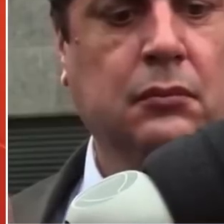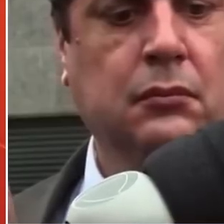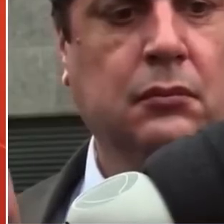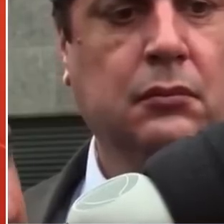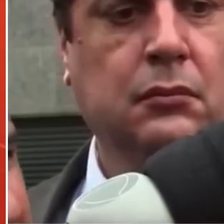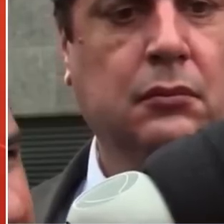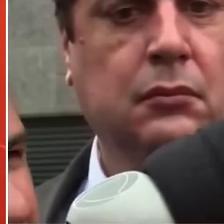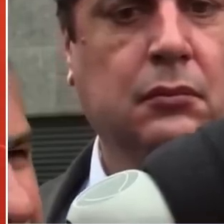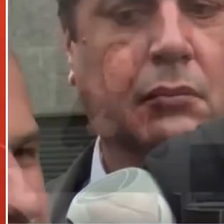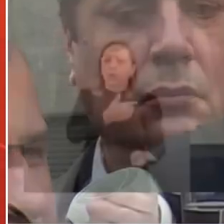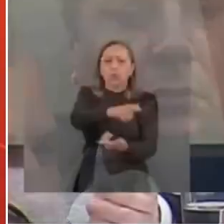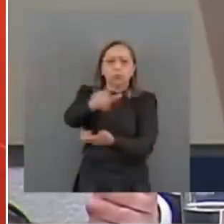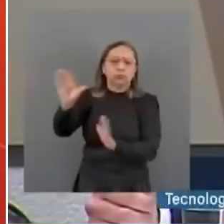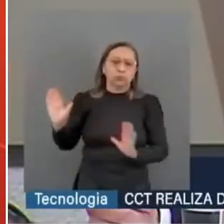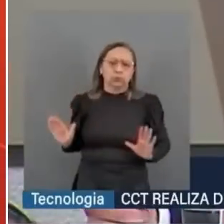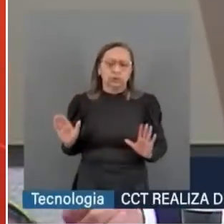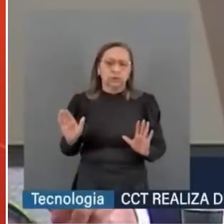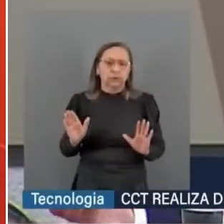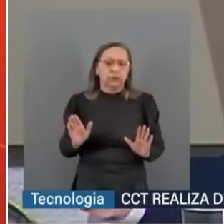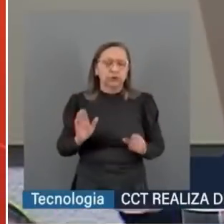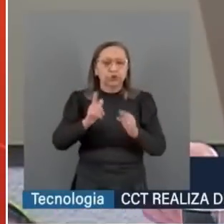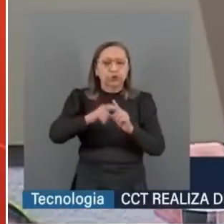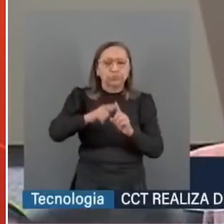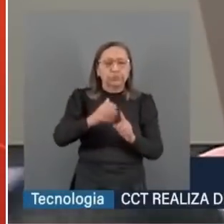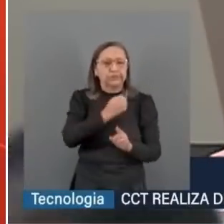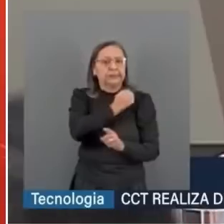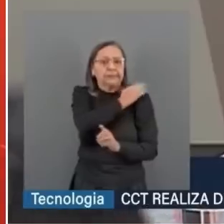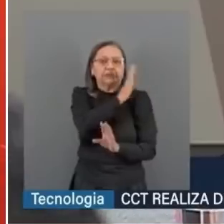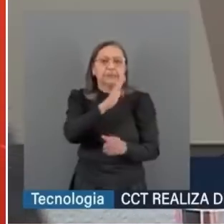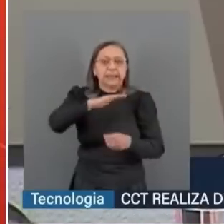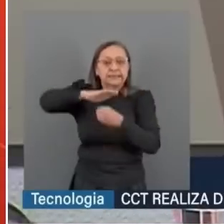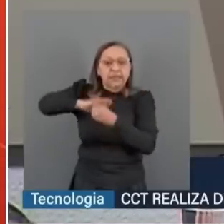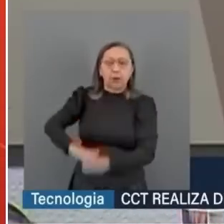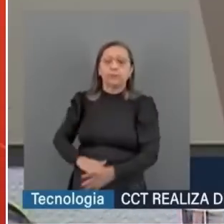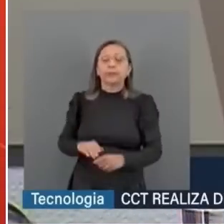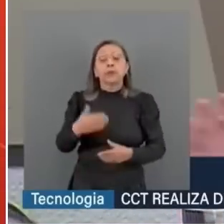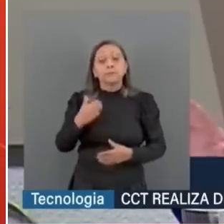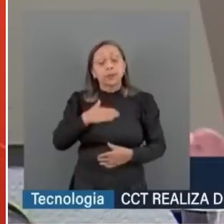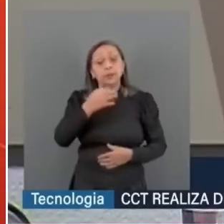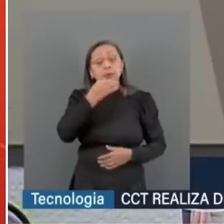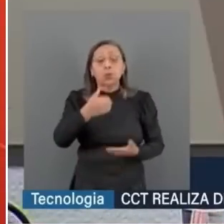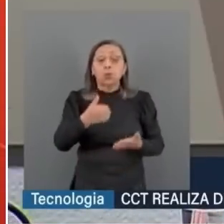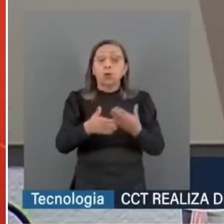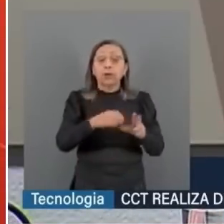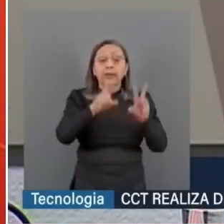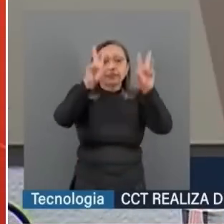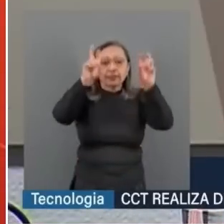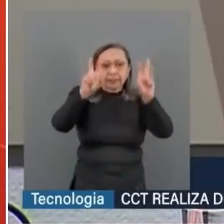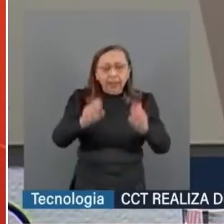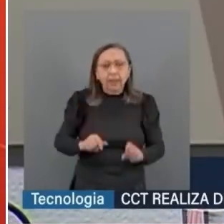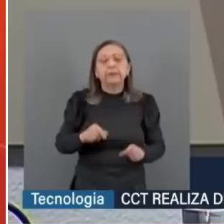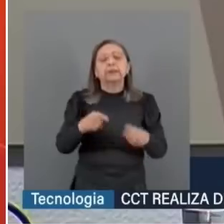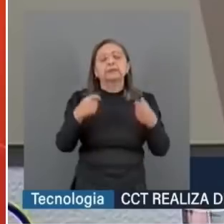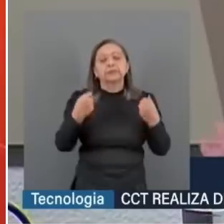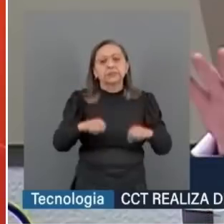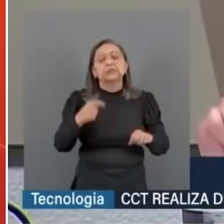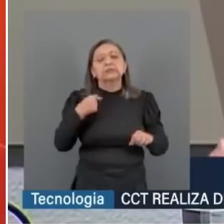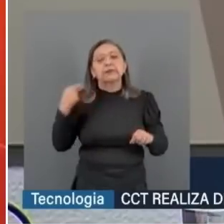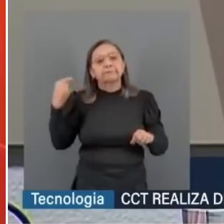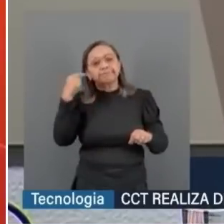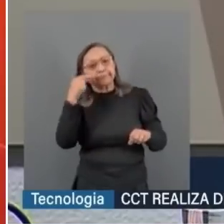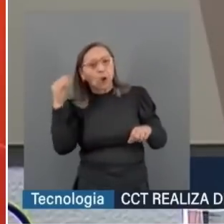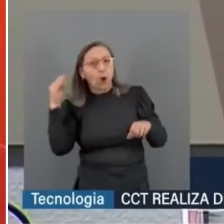minha, isto é, eu estou dizendo o que dizem os grandes teóricos do mundo.